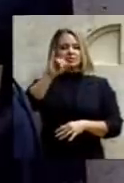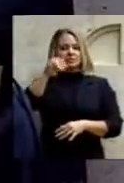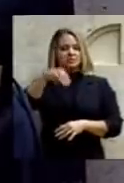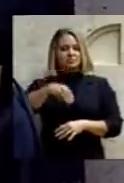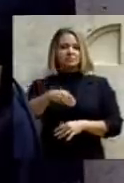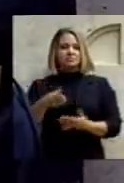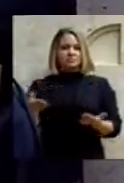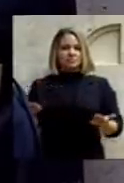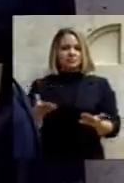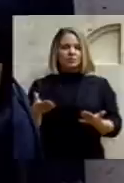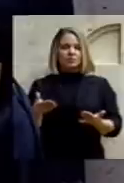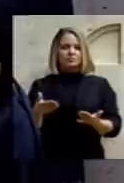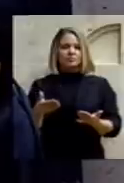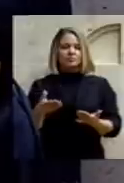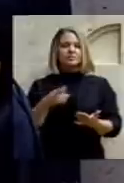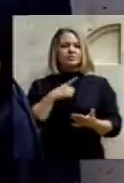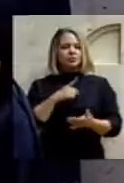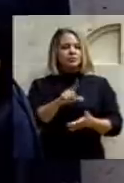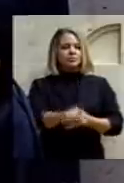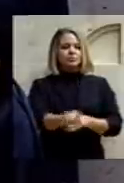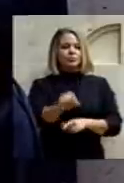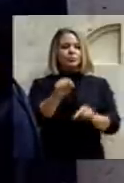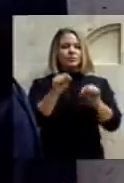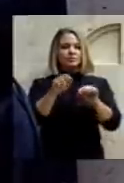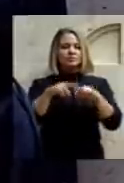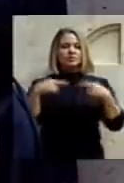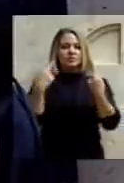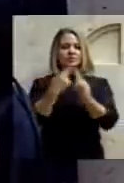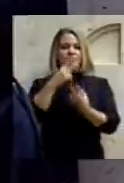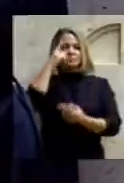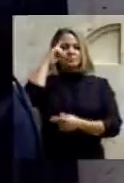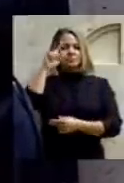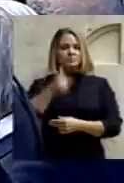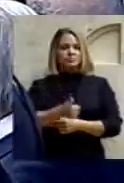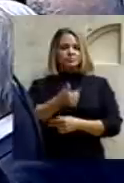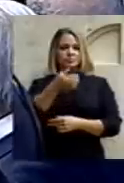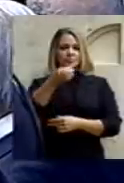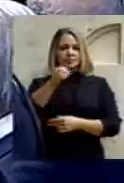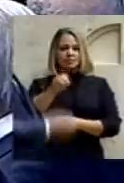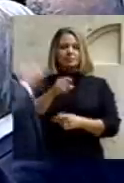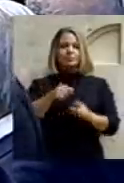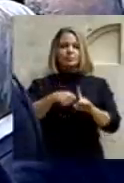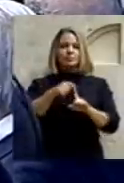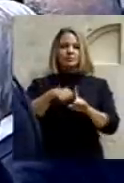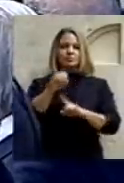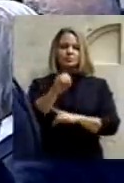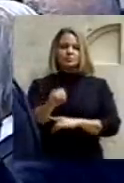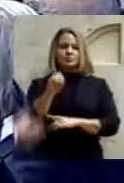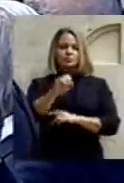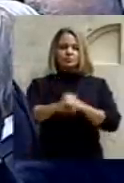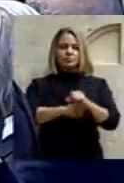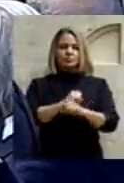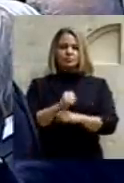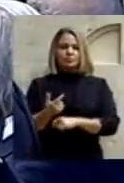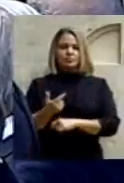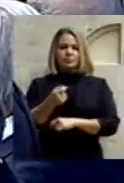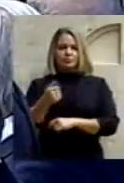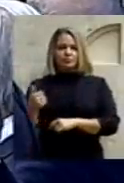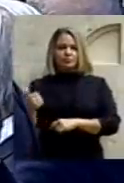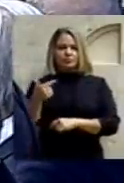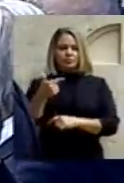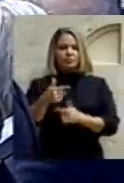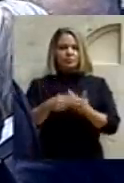Gomes, para os quais foi eleito na sessão de 10 de outubro de 2012, para o biênio de